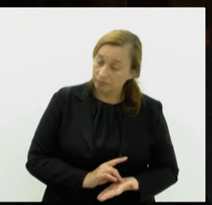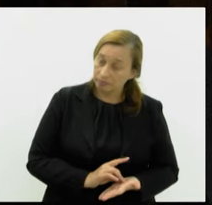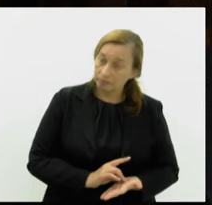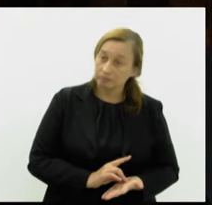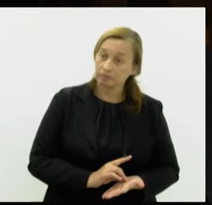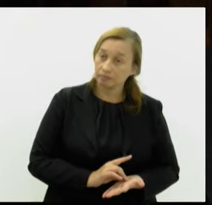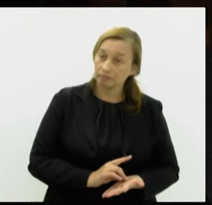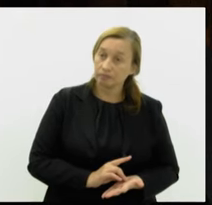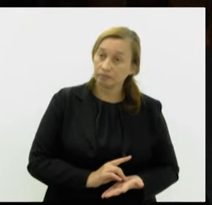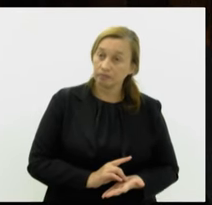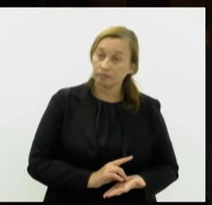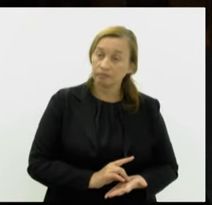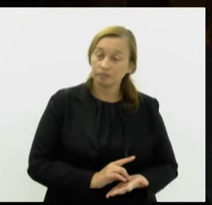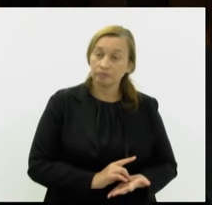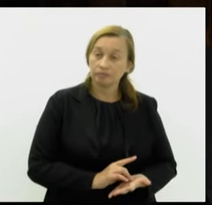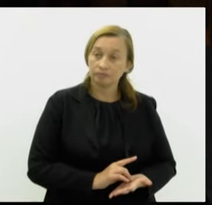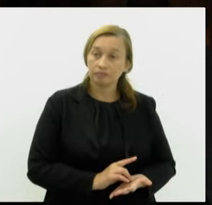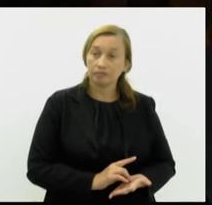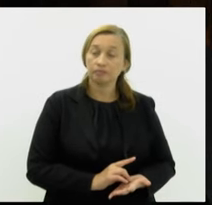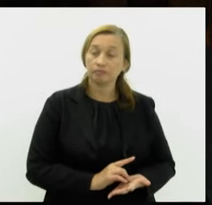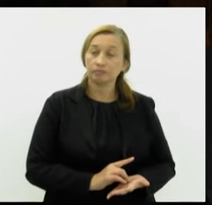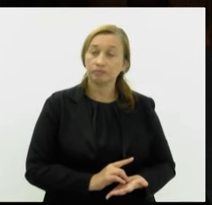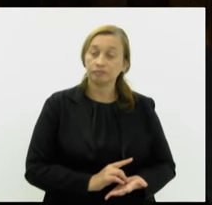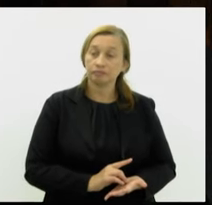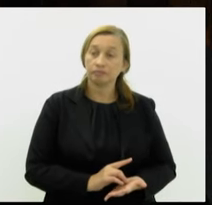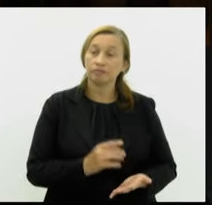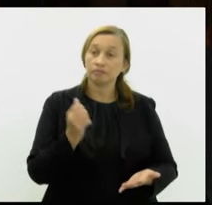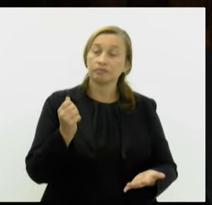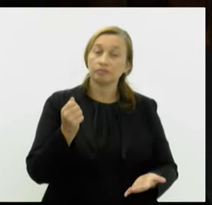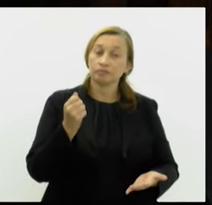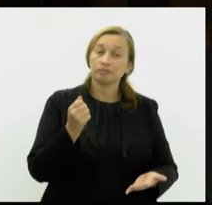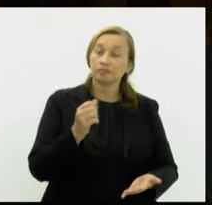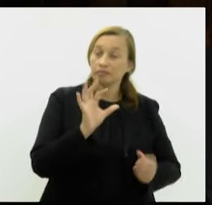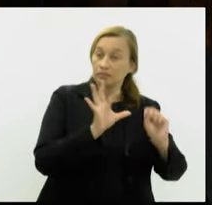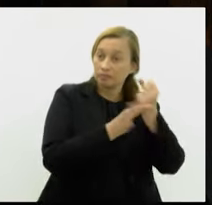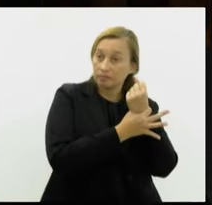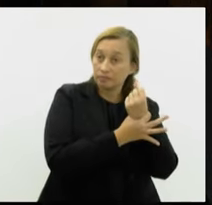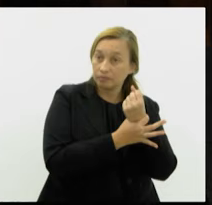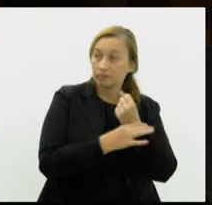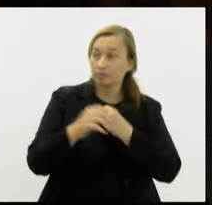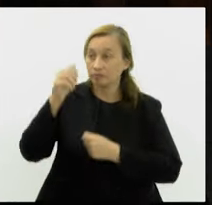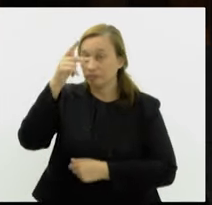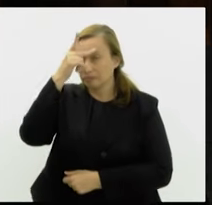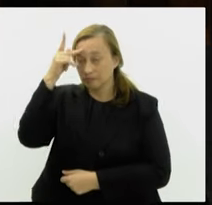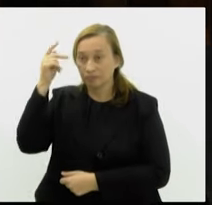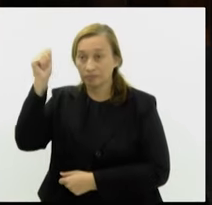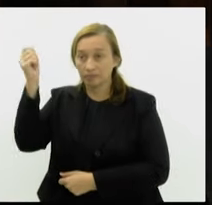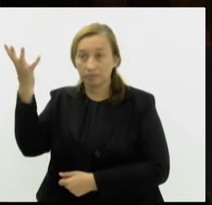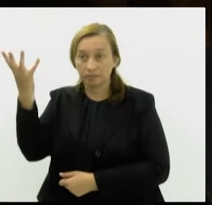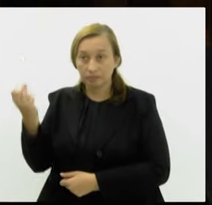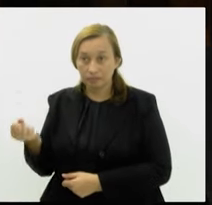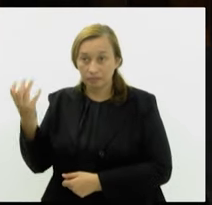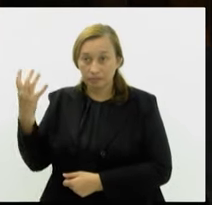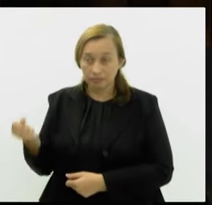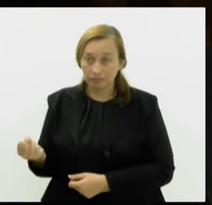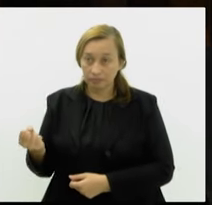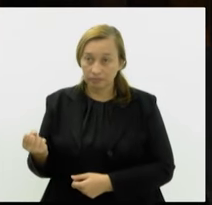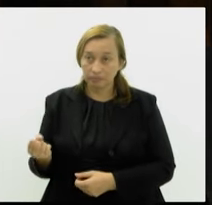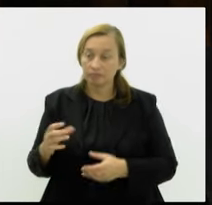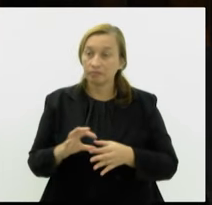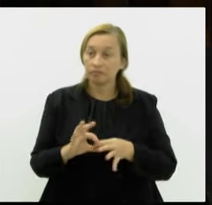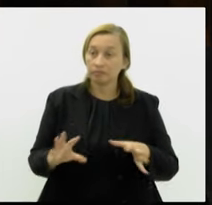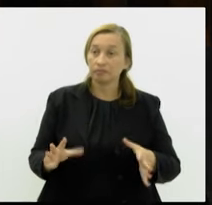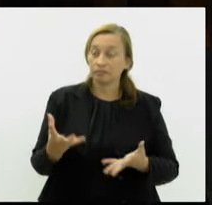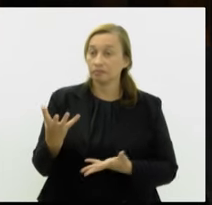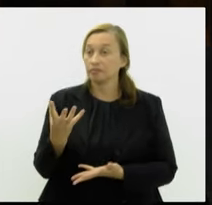fundo que garante o pagamento dos aposentados e pensionistas do Estado do Rio de Janeiro, deixe de ter essas receitas